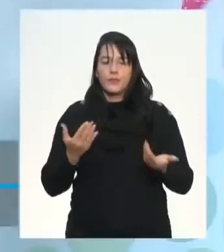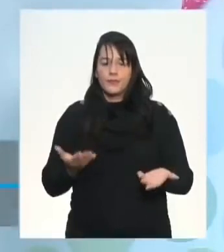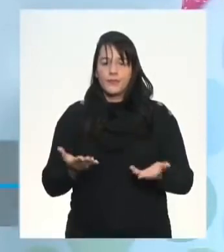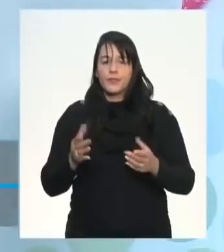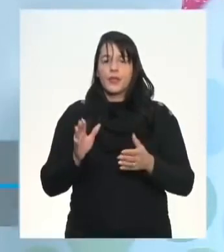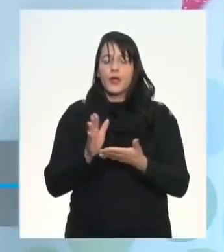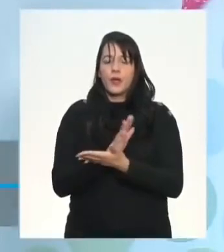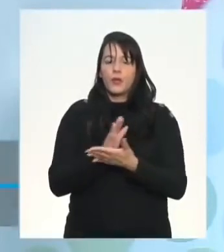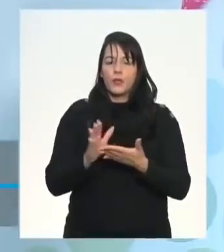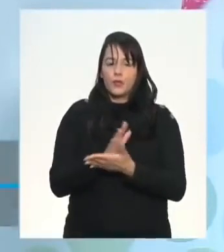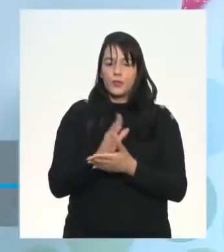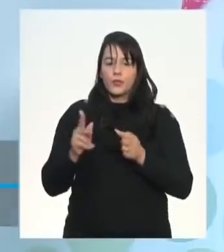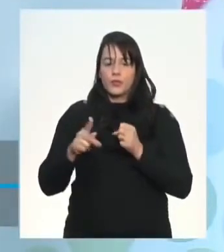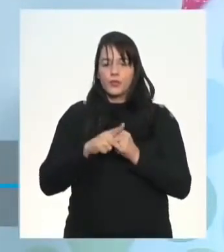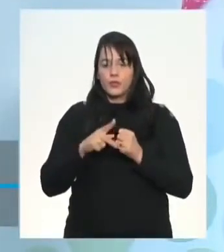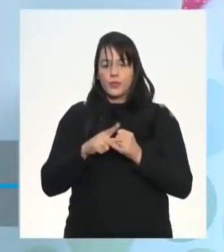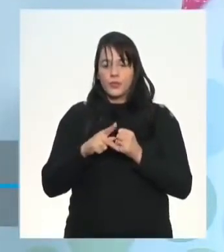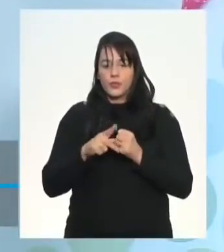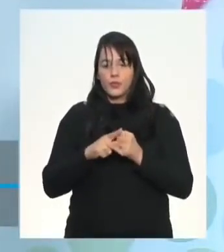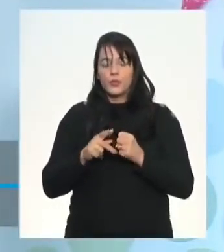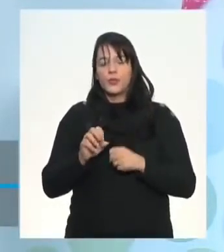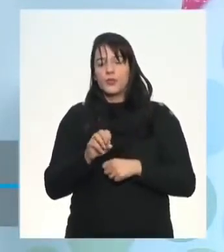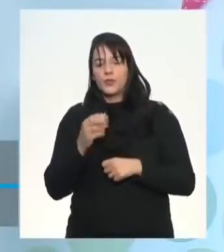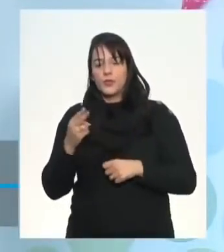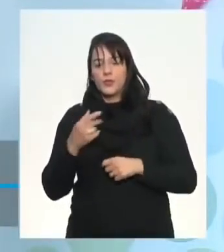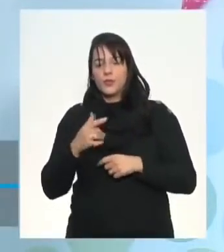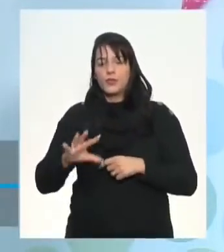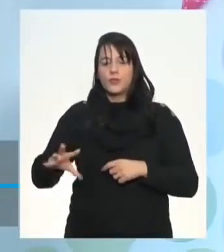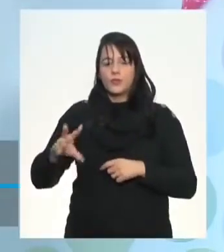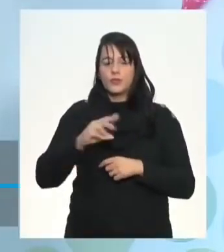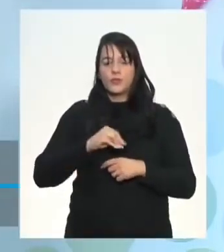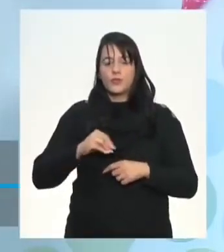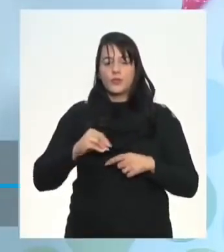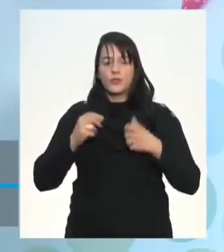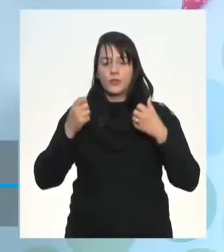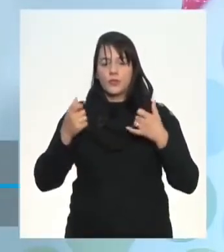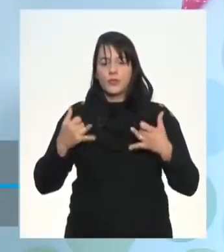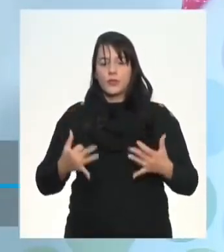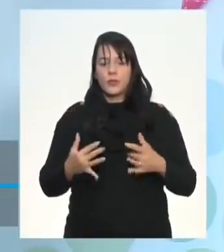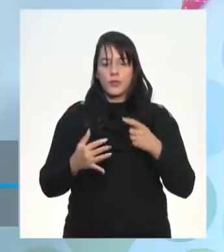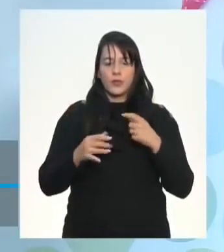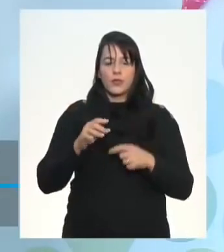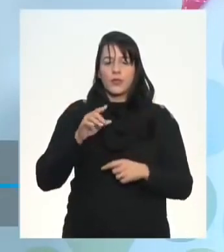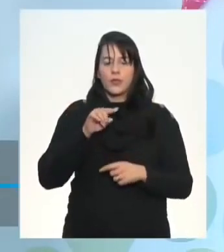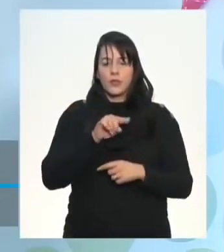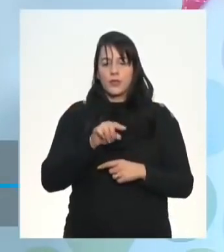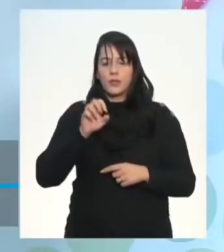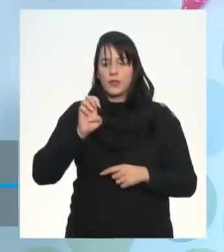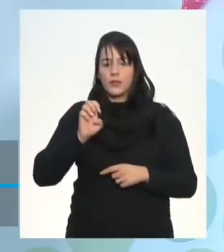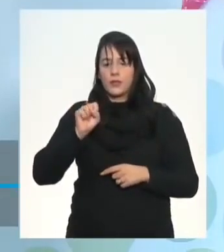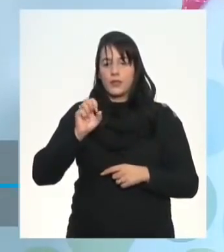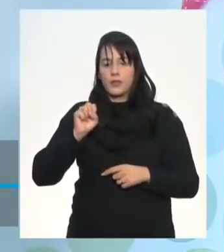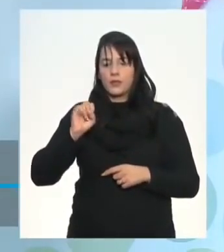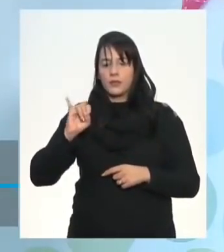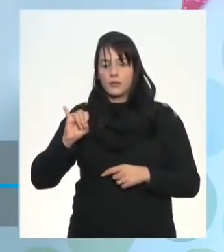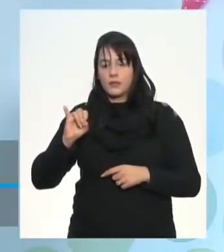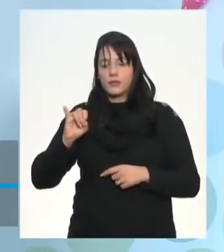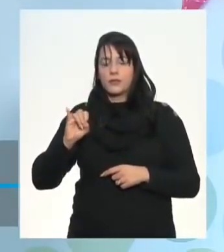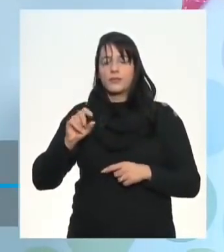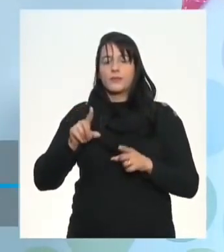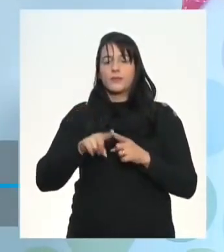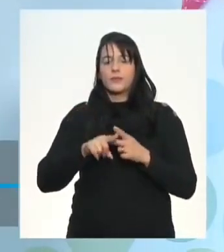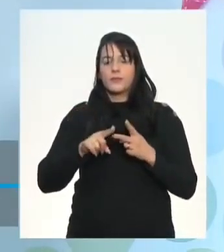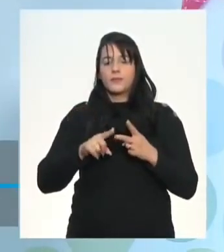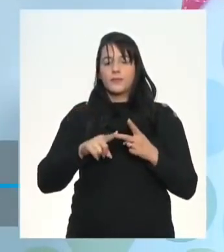das funções do pronome, ou dos pronomes. Então, temos aí esse e isso. Temos aí 2 pronomes. Que palavrinha que ele está